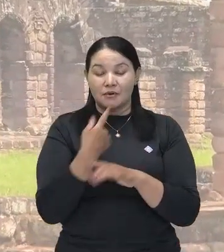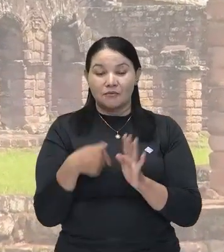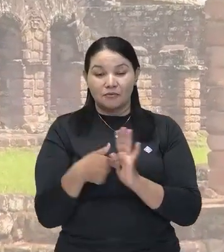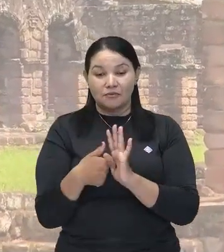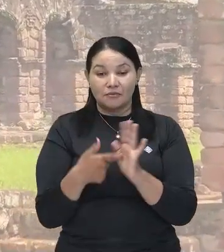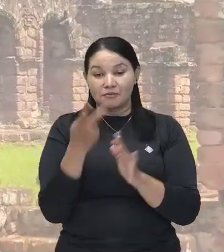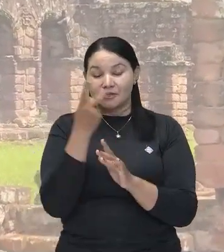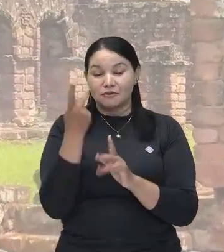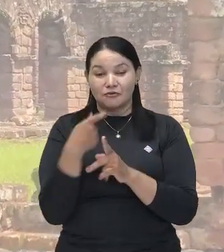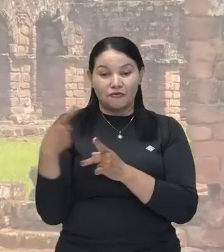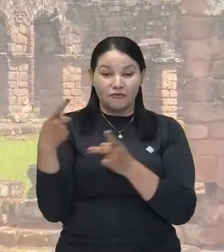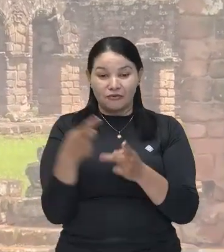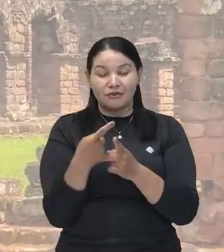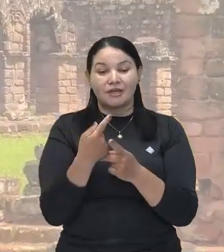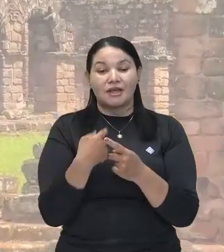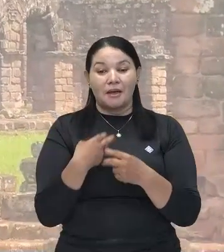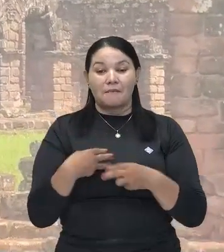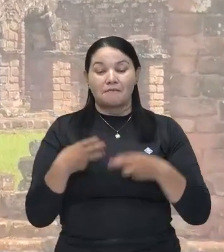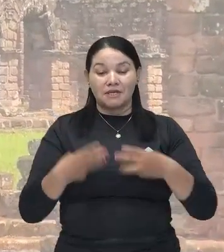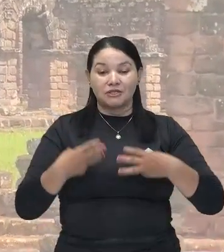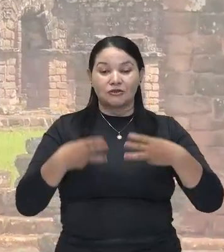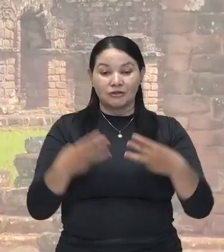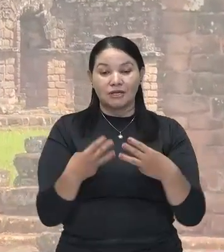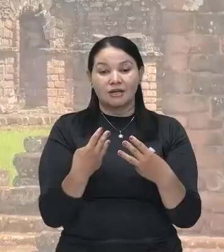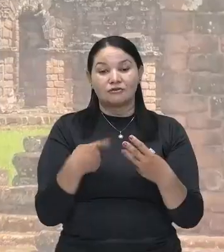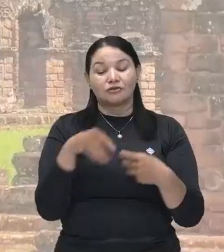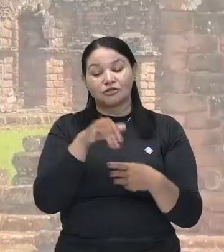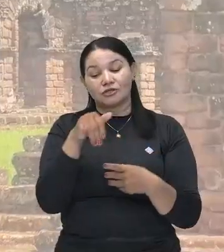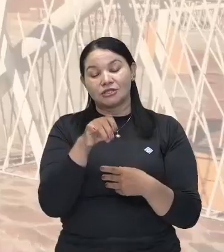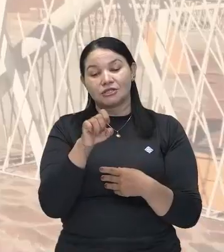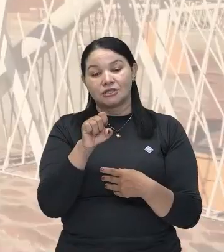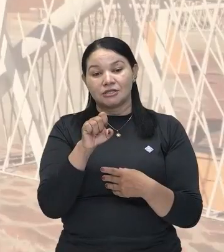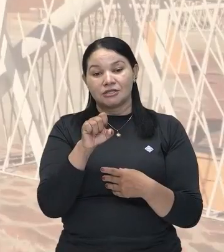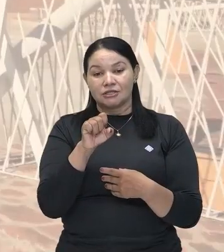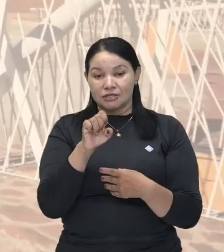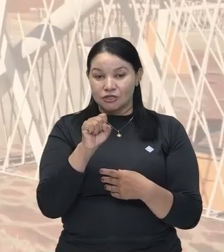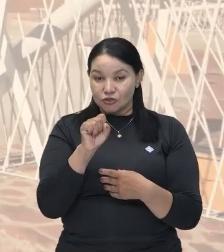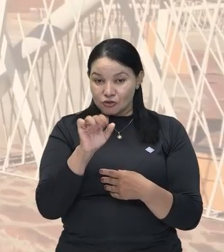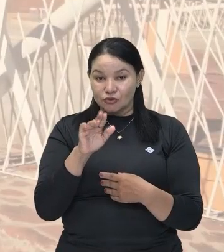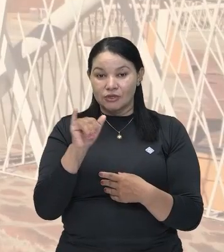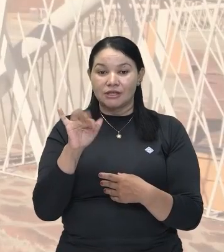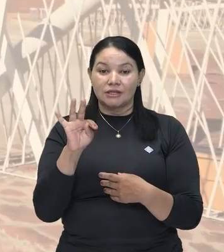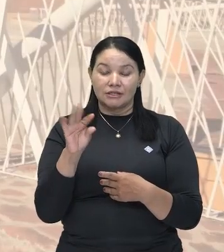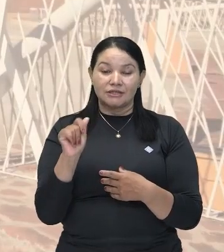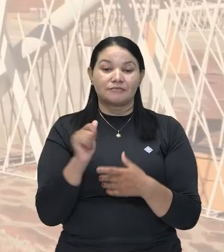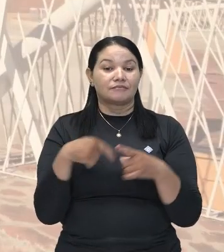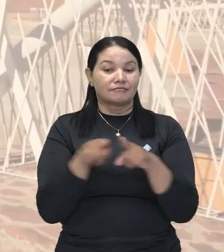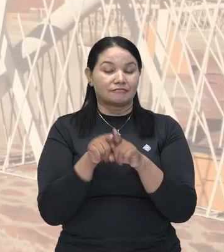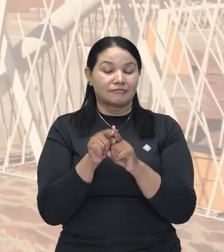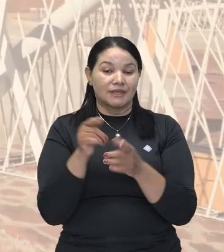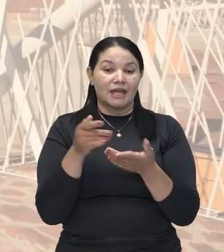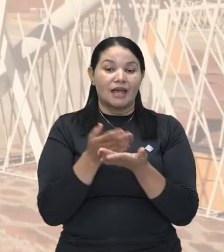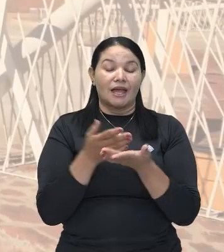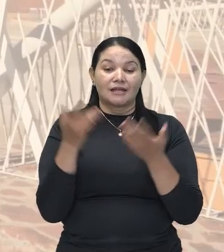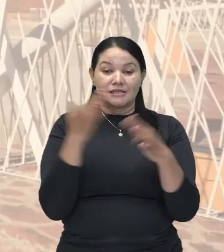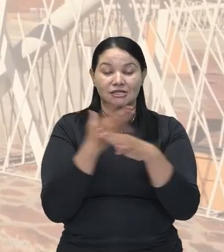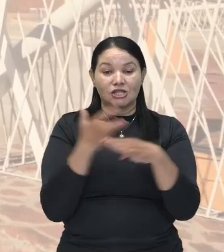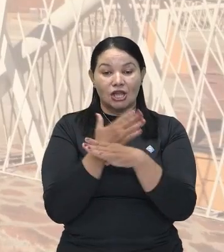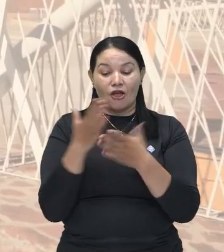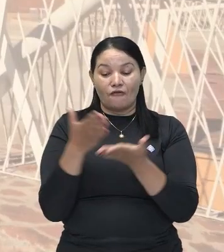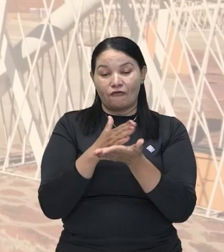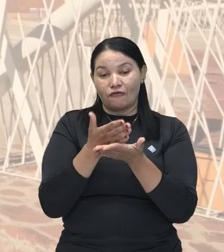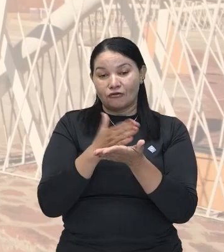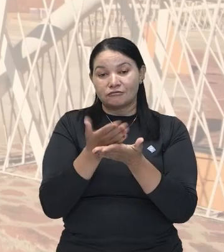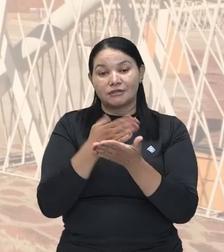dos missionários jesuítas foi marcante ali nas terras paraguaias. Cidades que fazem fronteira com o Brasil. Temos